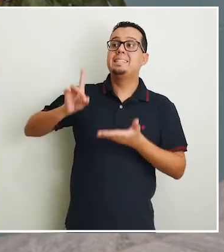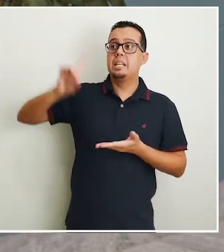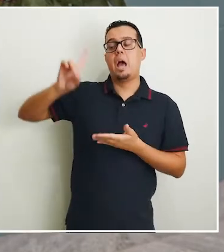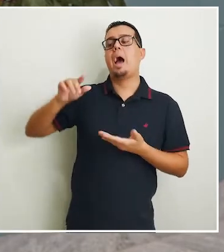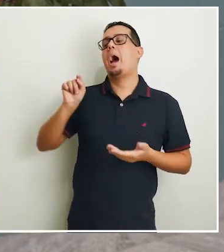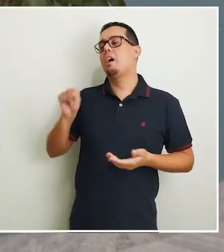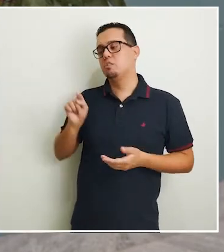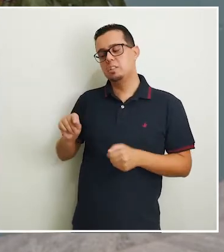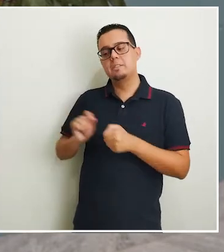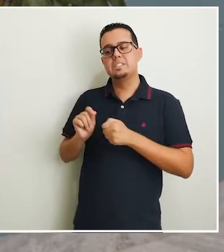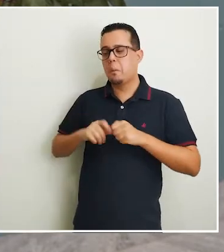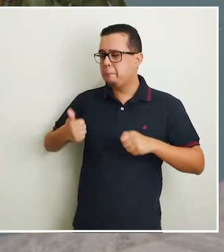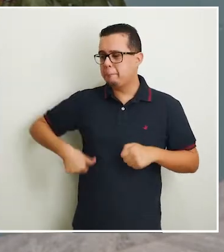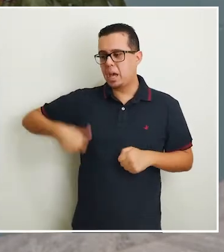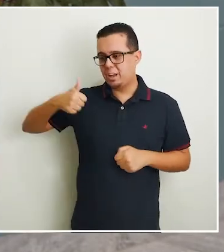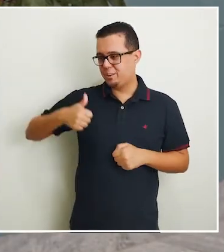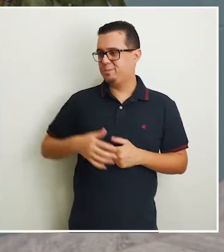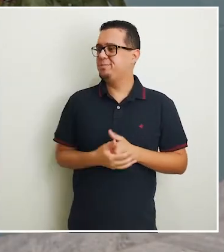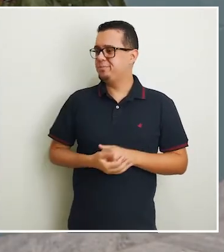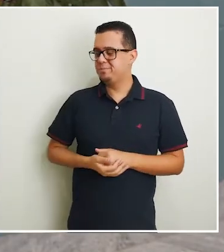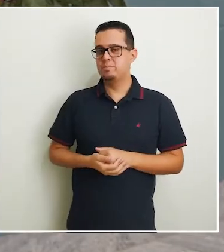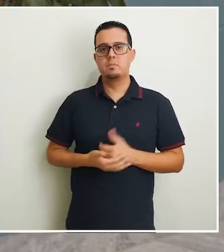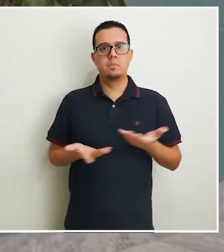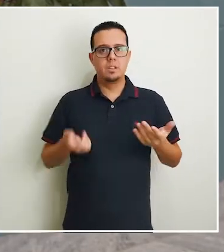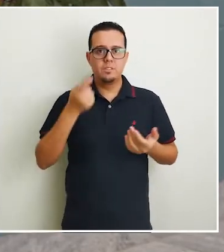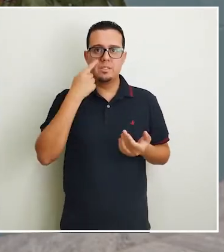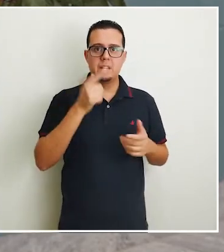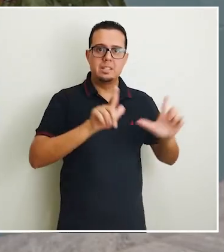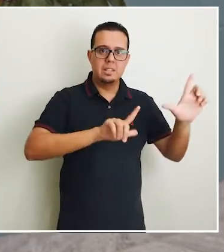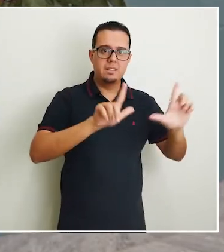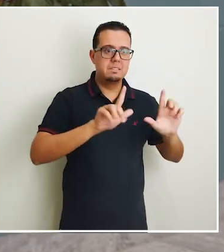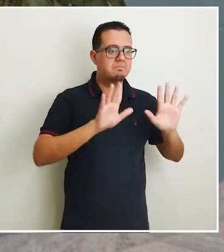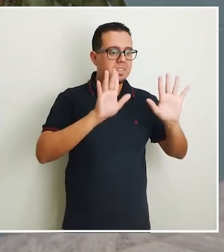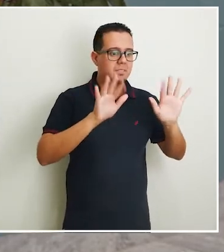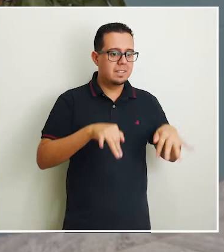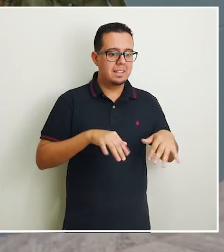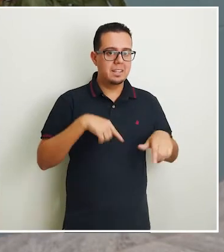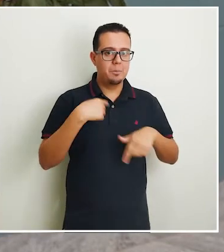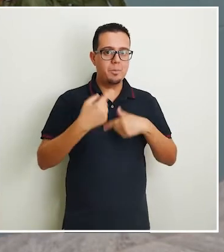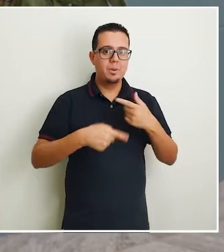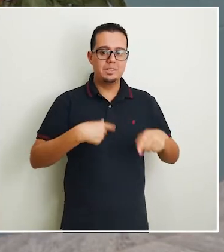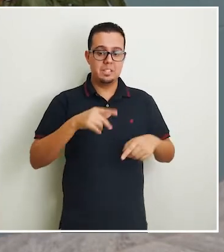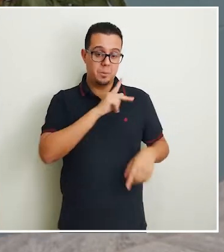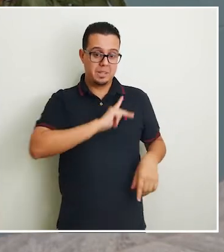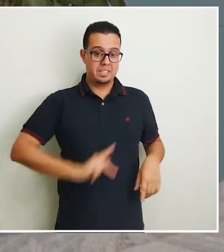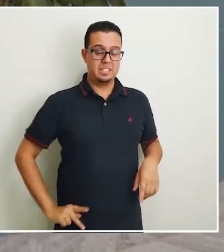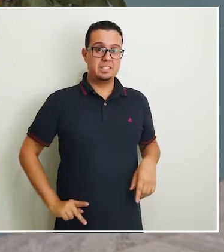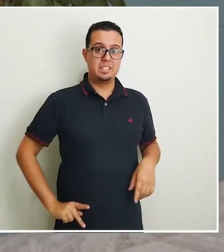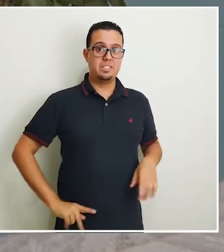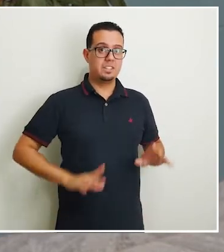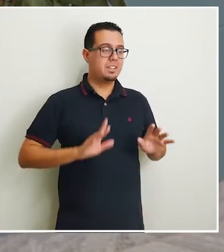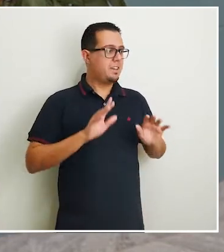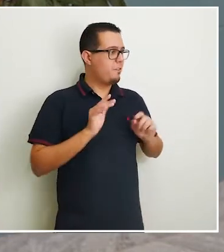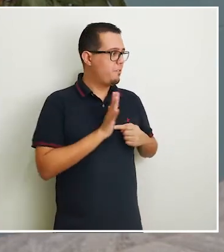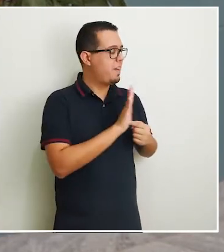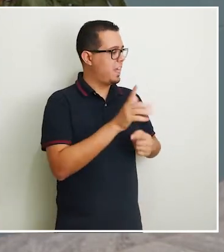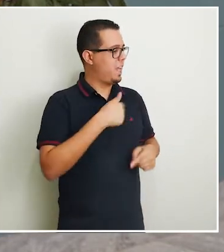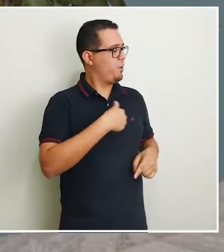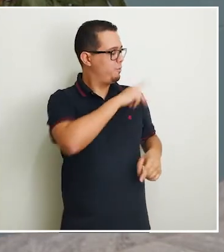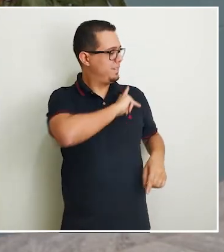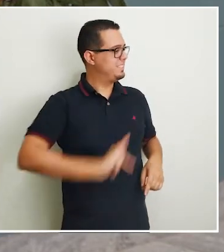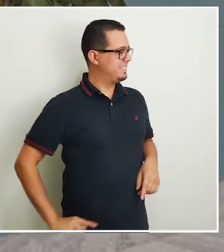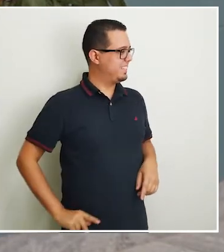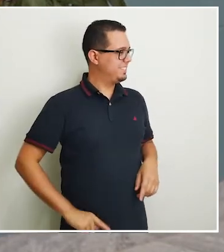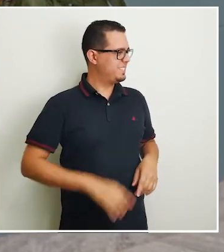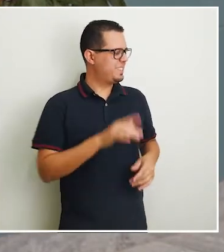melhor. Quando o quadro termina, o chefe revela a sua identidade, chama as pessoas com que ele se relacionou,